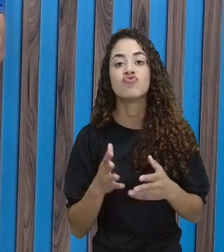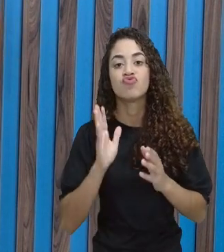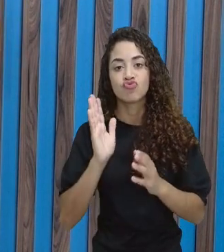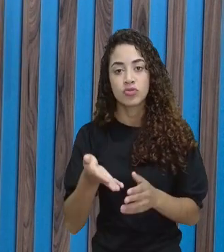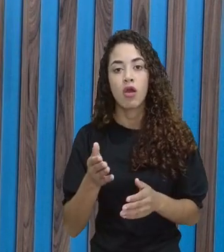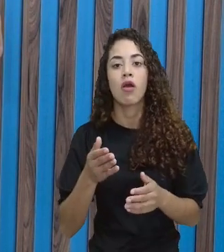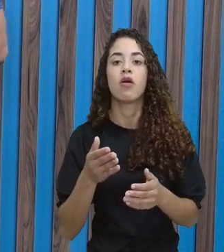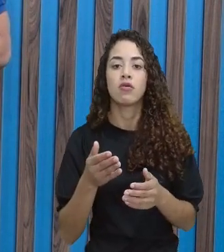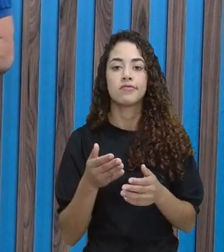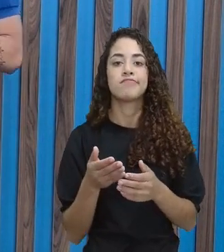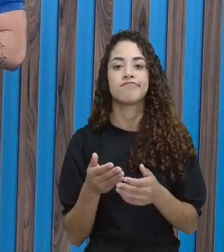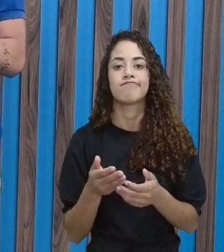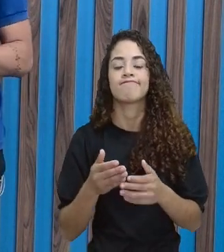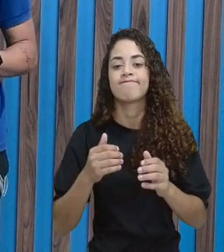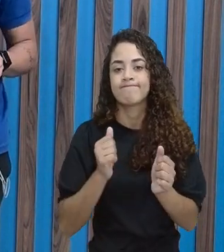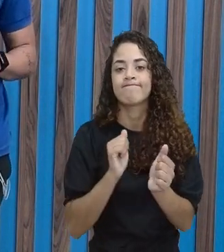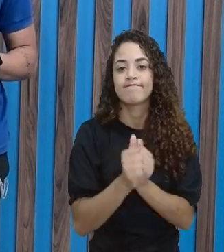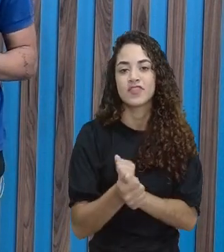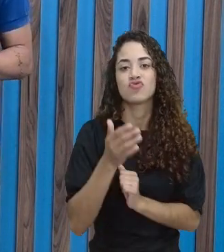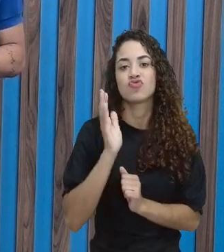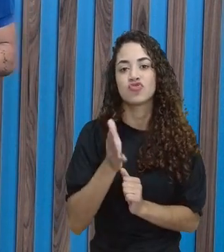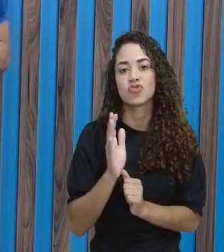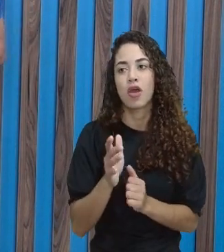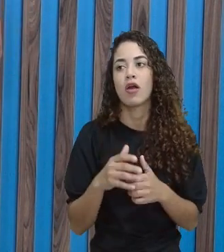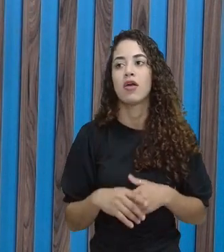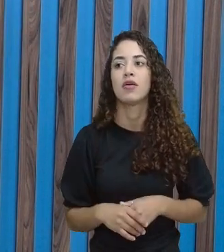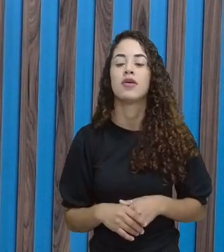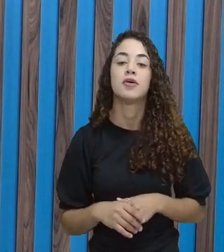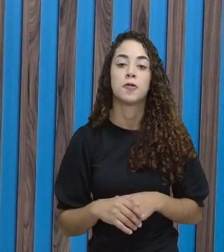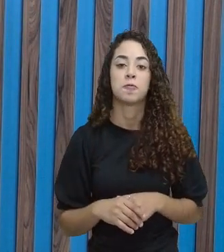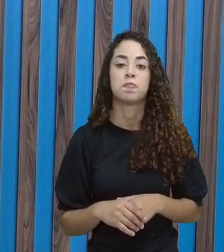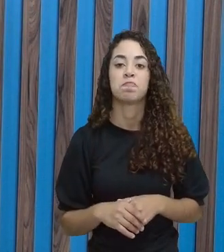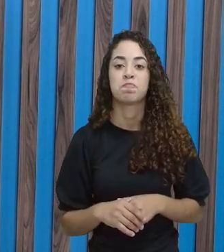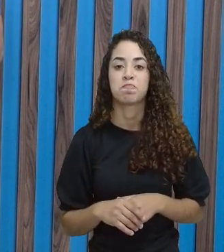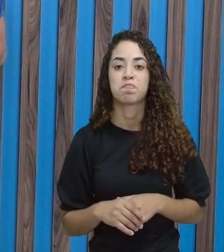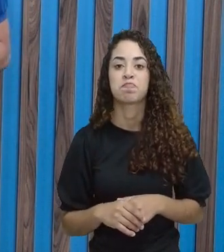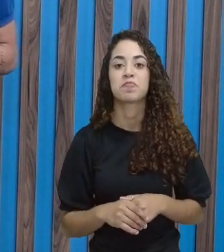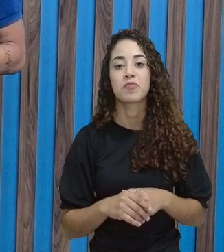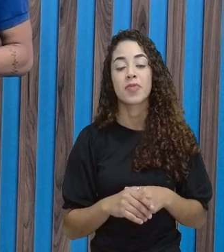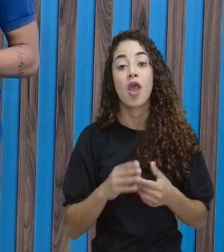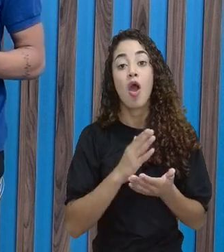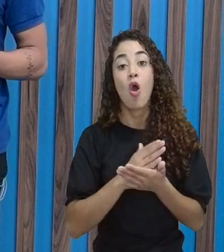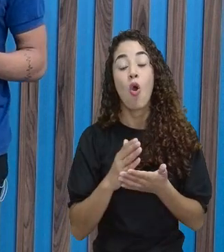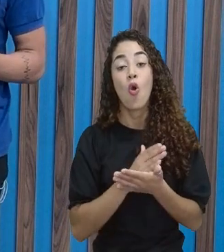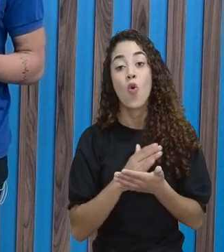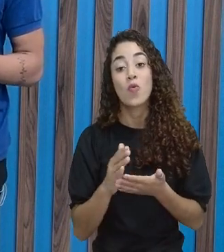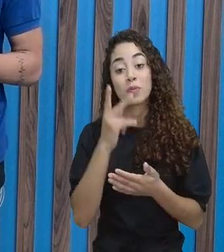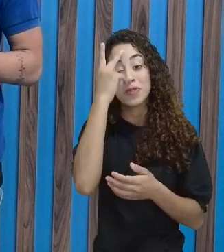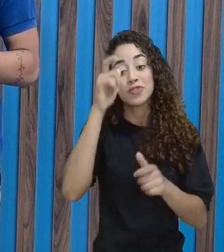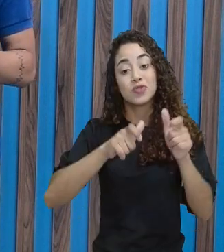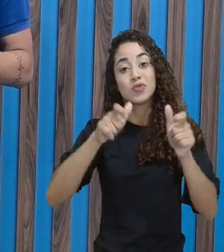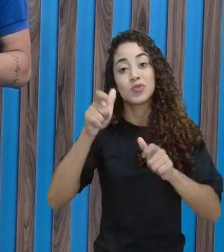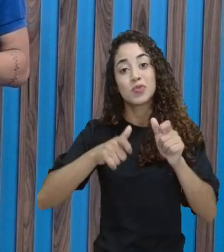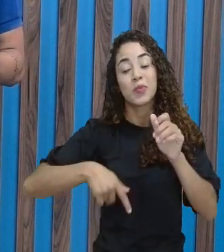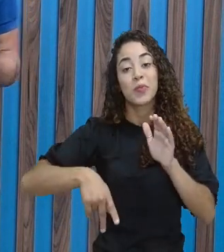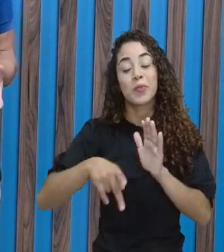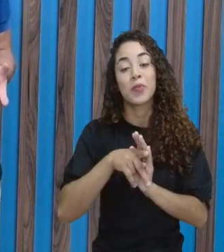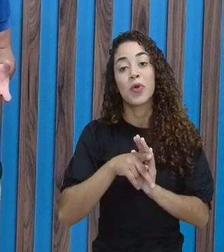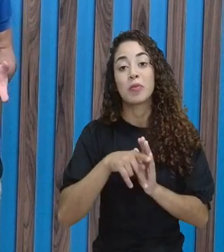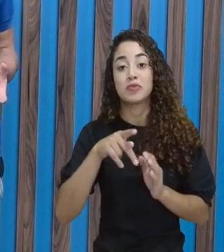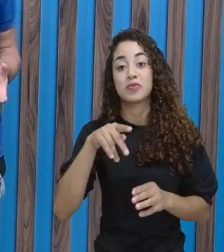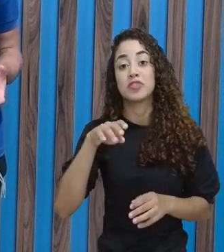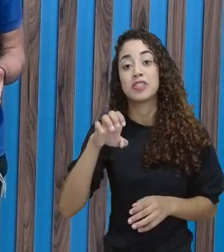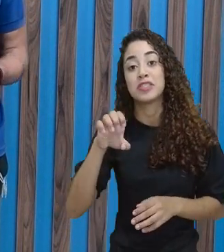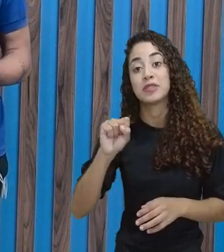joguei muito contra alguns atletas do esporte, e aí eles são muito